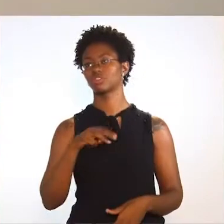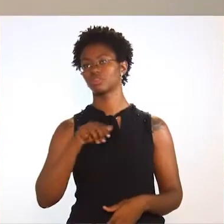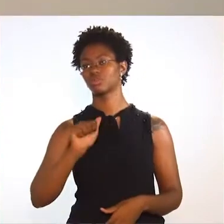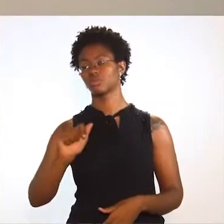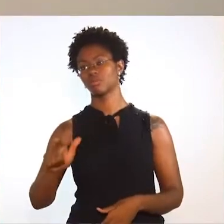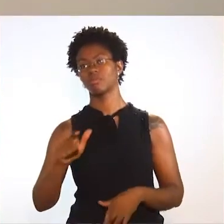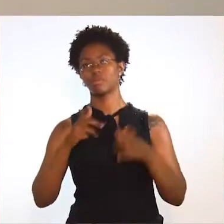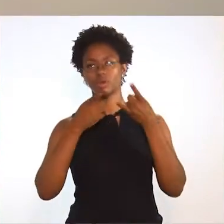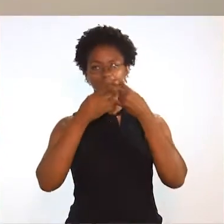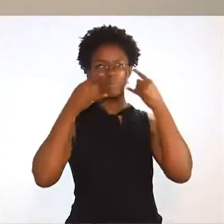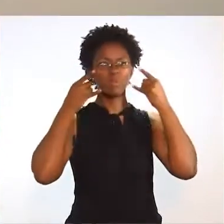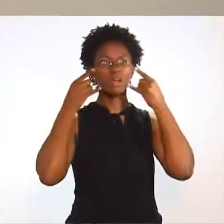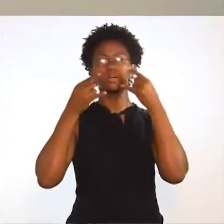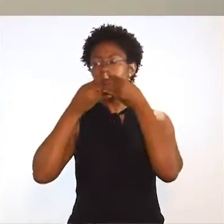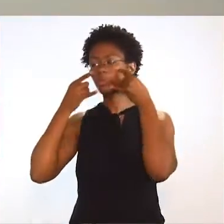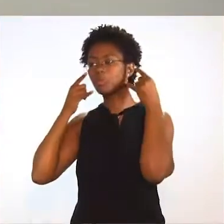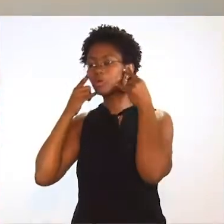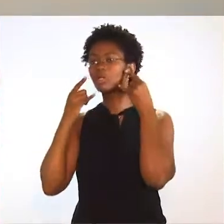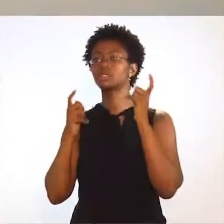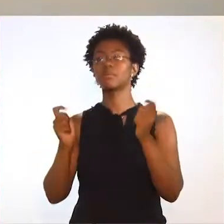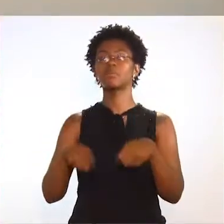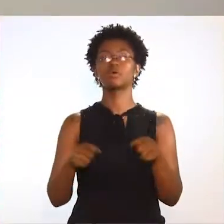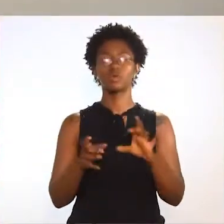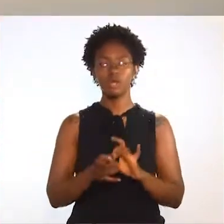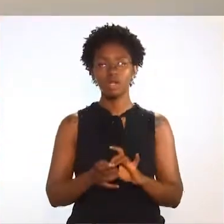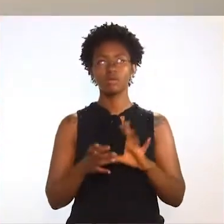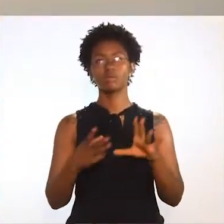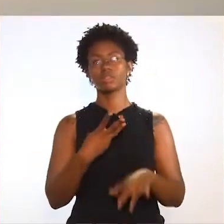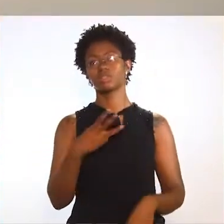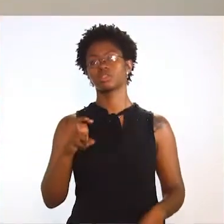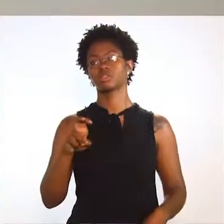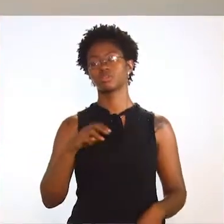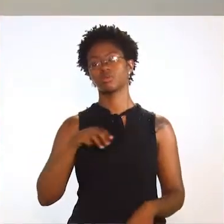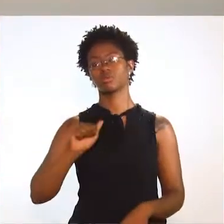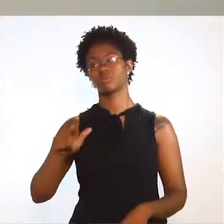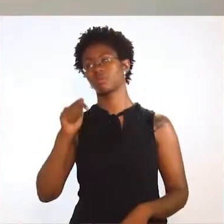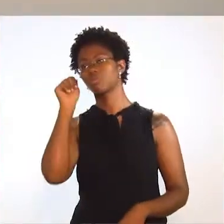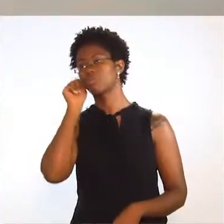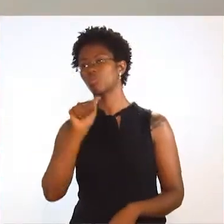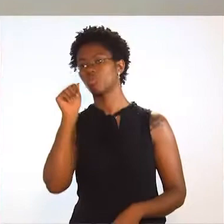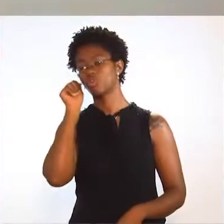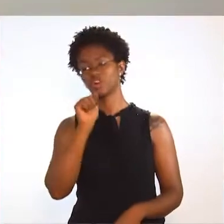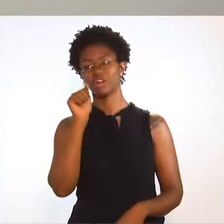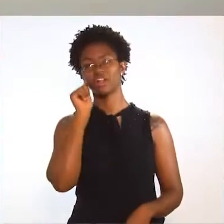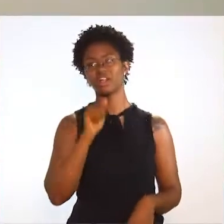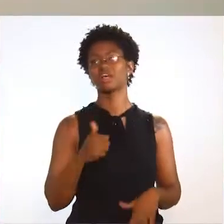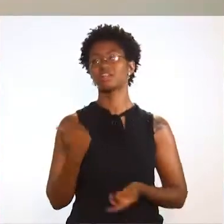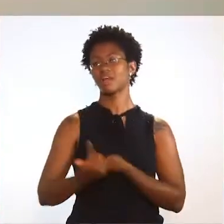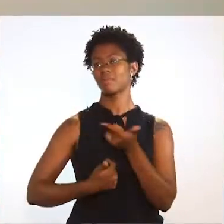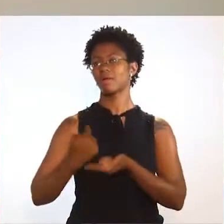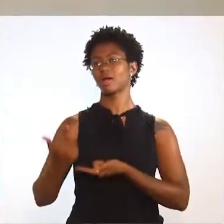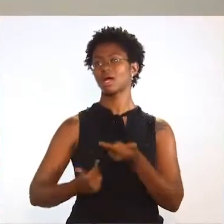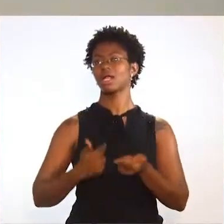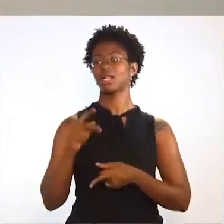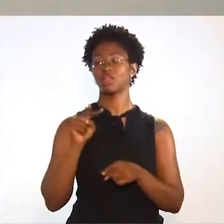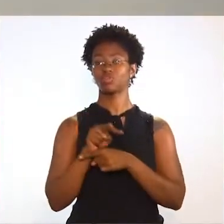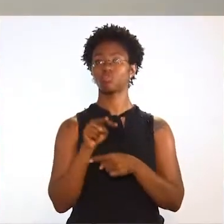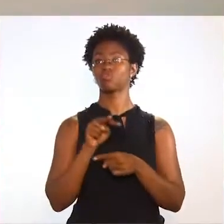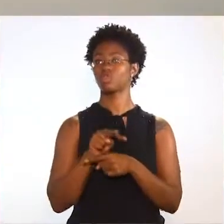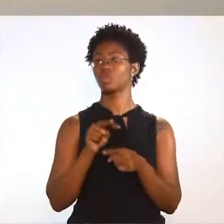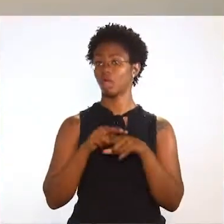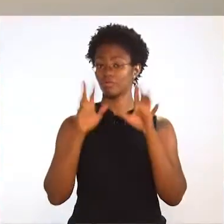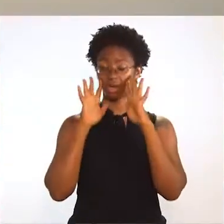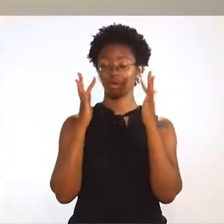25 mil máscaras, e isso possibilitou que 35 mulheres pudessem trabalhar e levar esse recurso para sua família. E foi nesse período